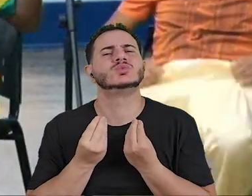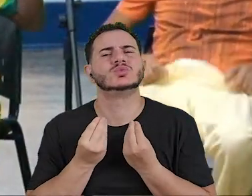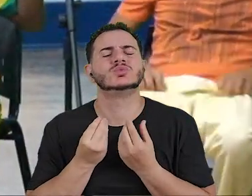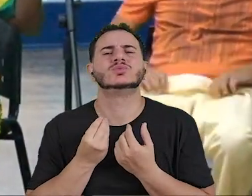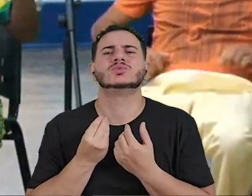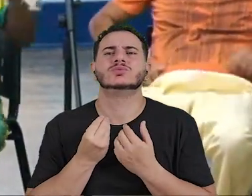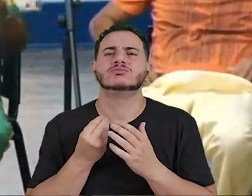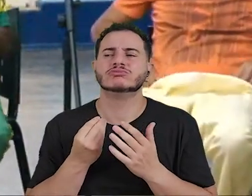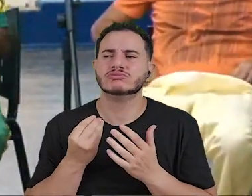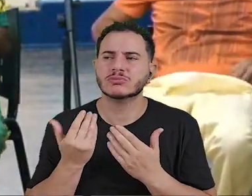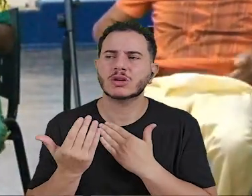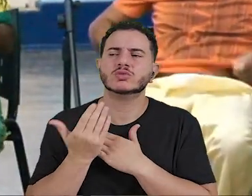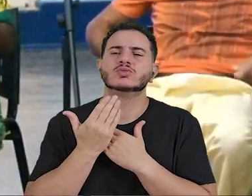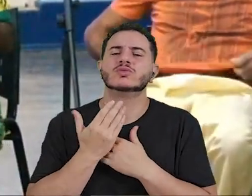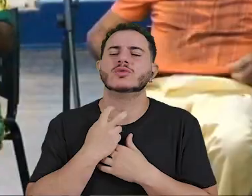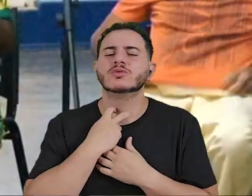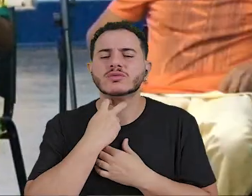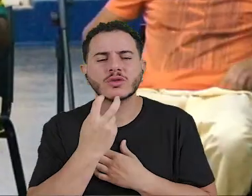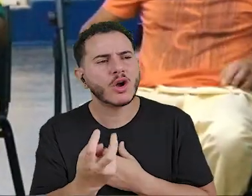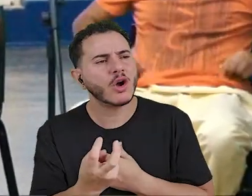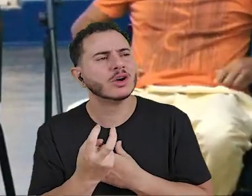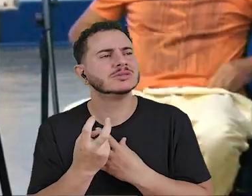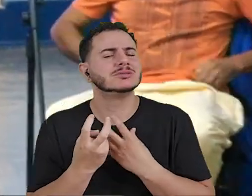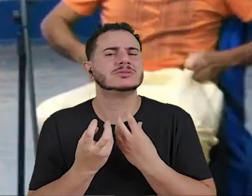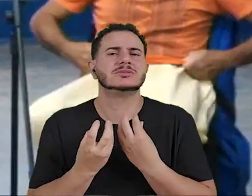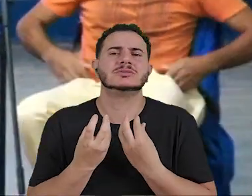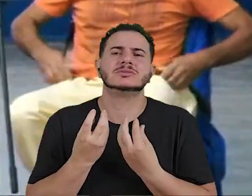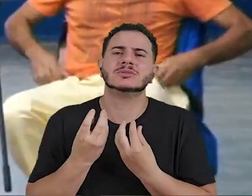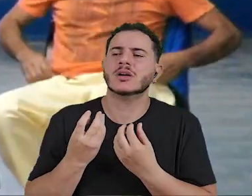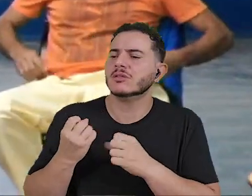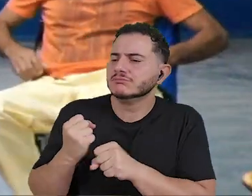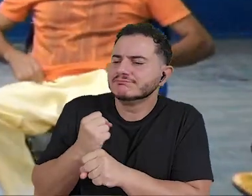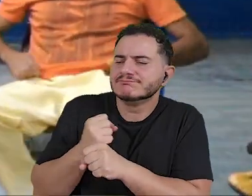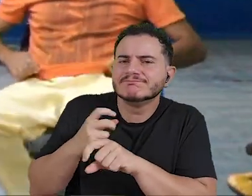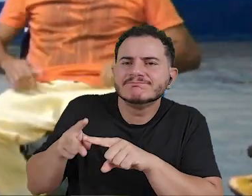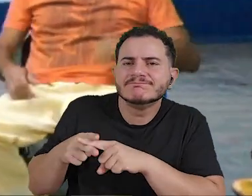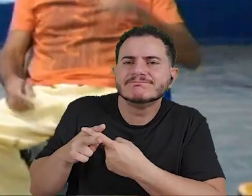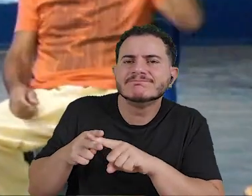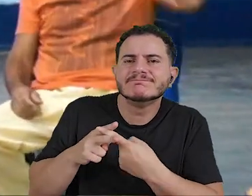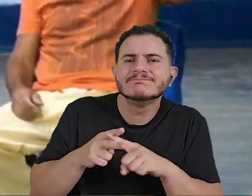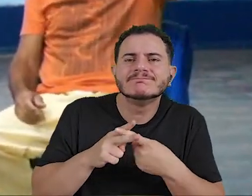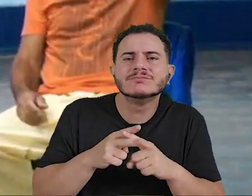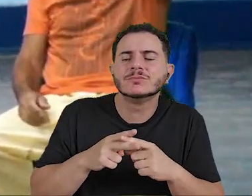Nas vozes, né? Construção de instrumento.